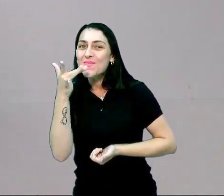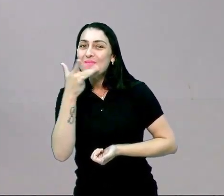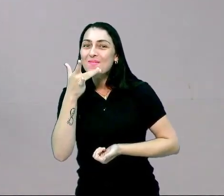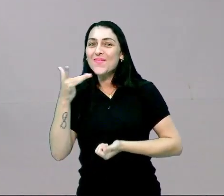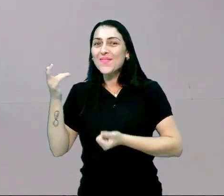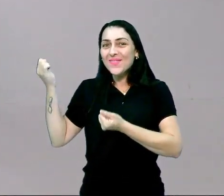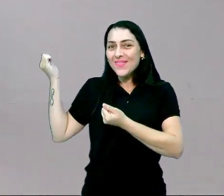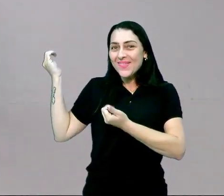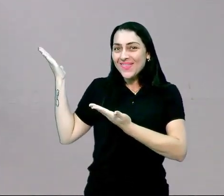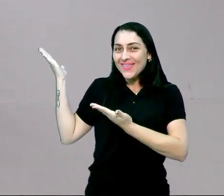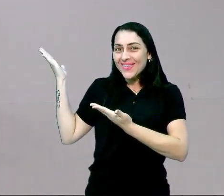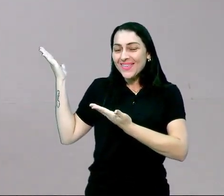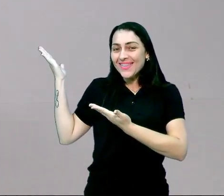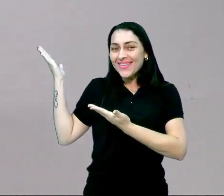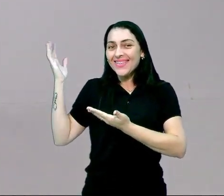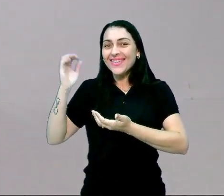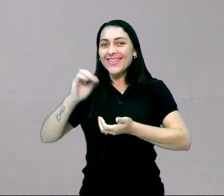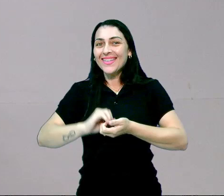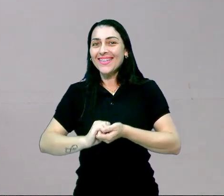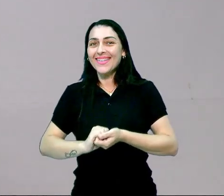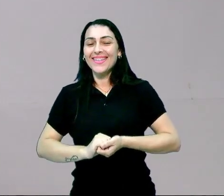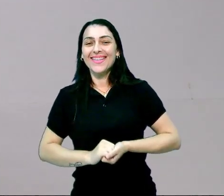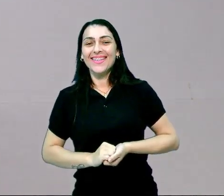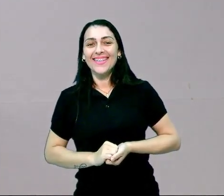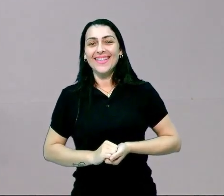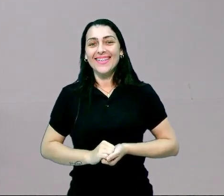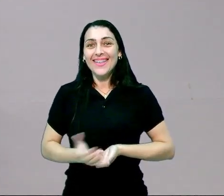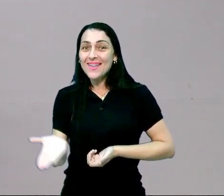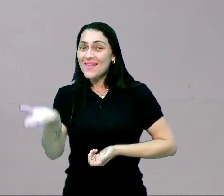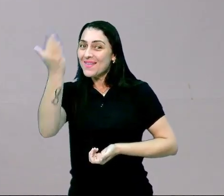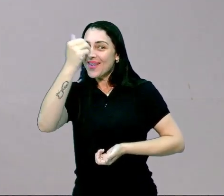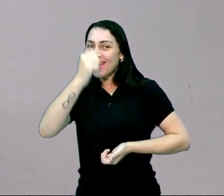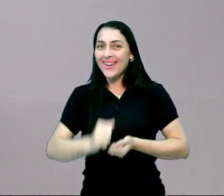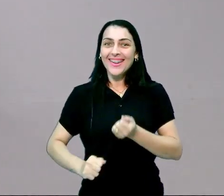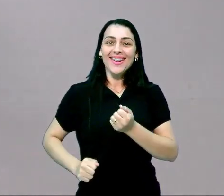samba. Vou embora. Embora para outro